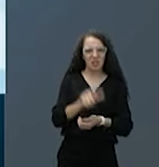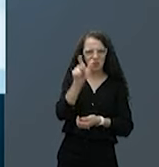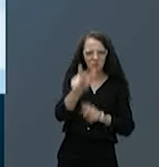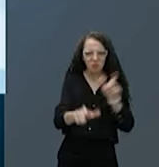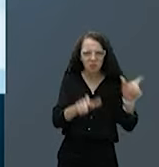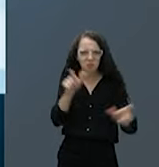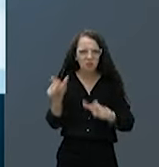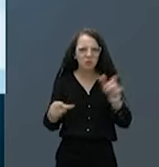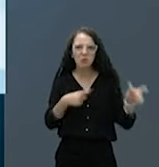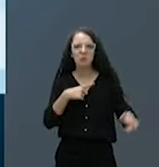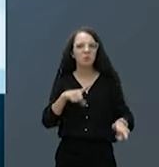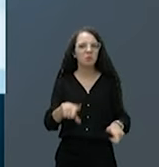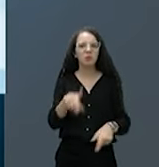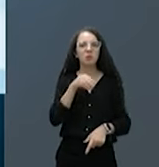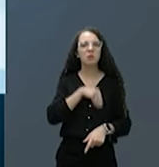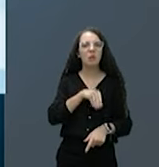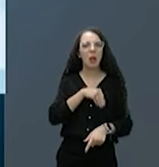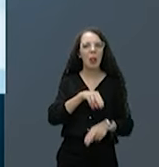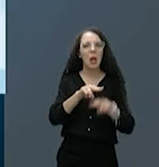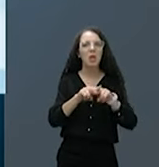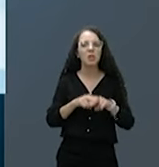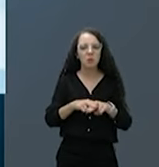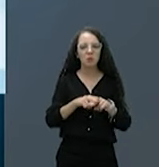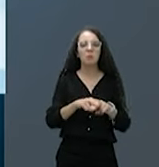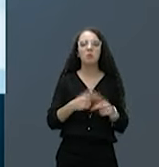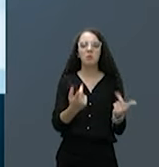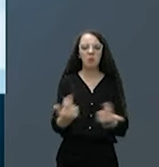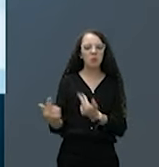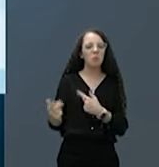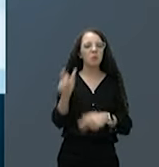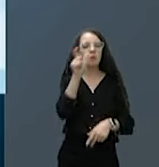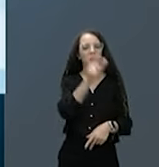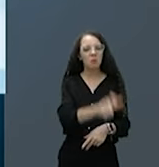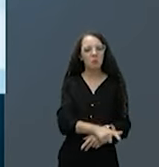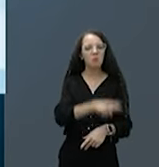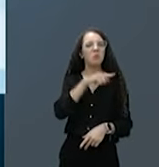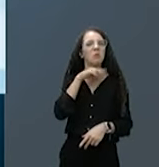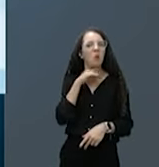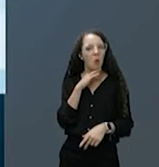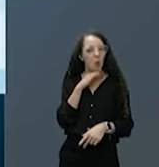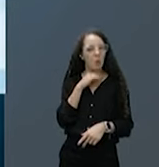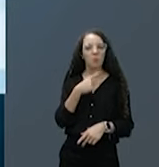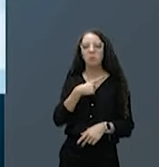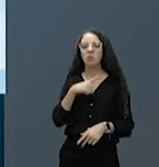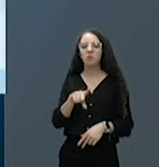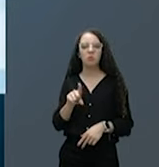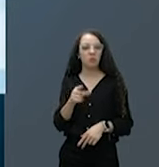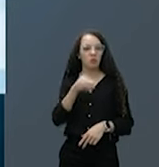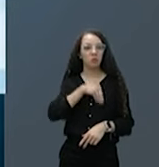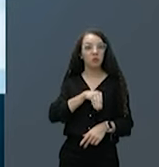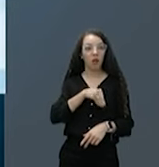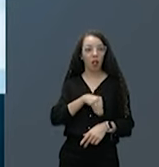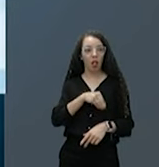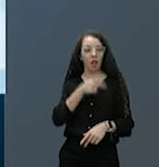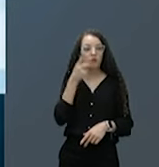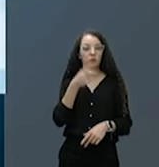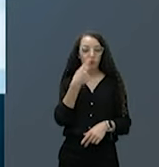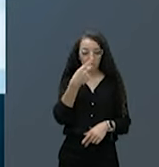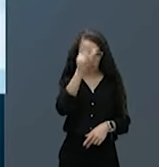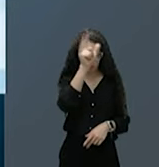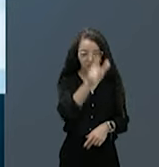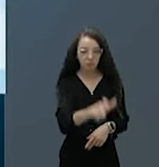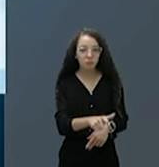tinham salário por causa de gente igual a esse mau caráter, não tinham salário. Eu falo na tua cara, fecho